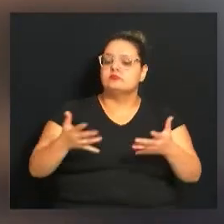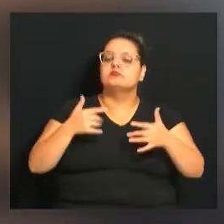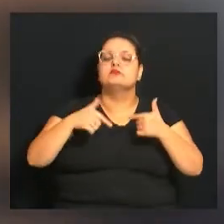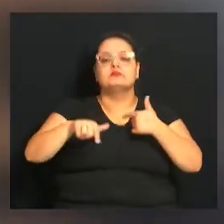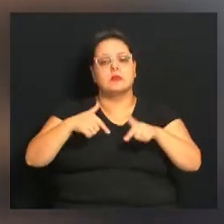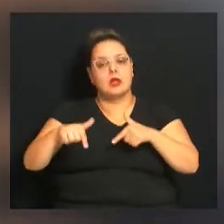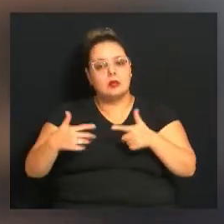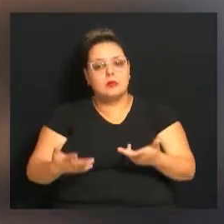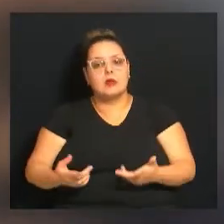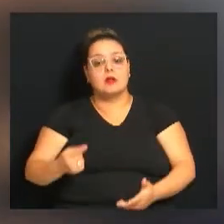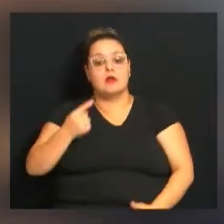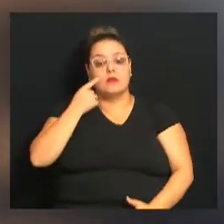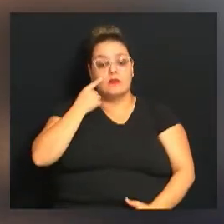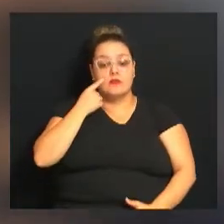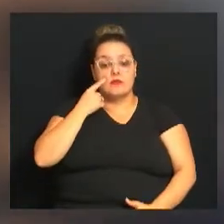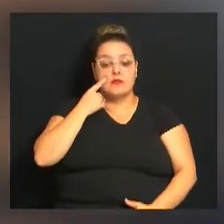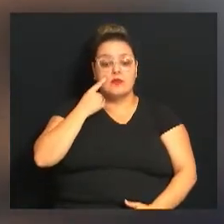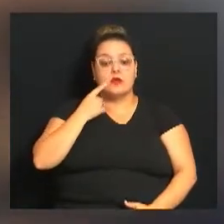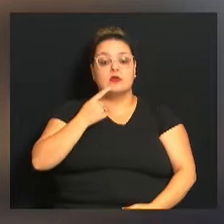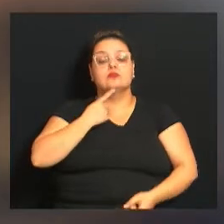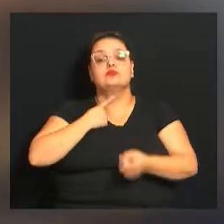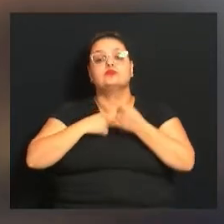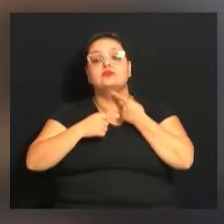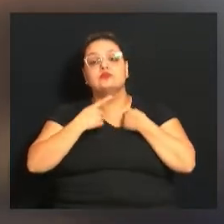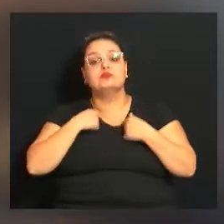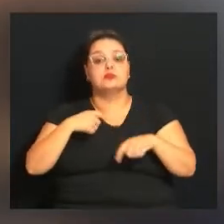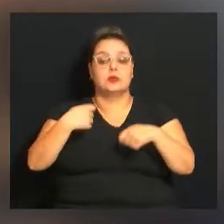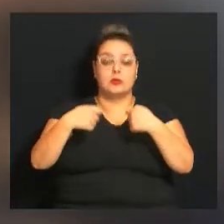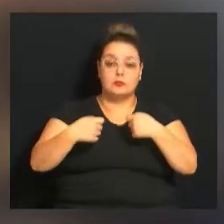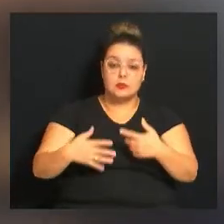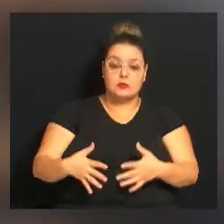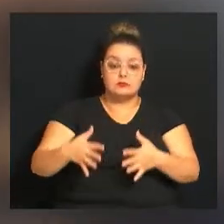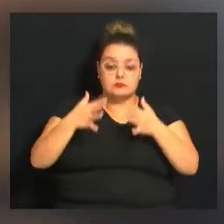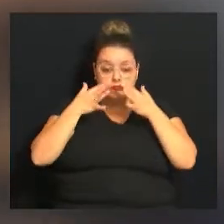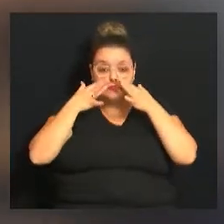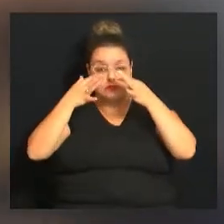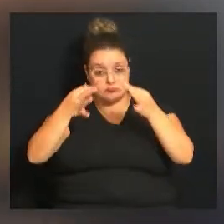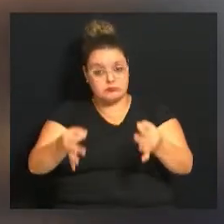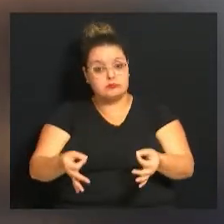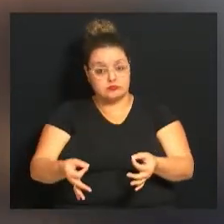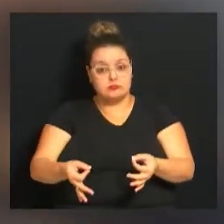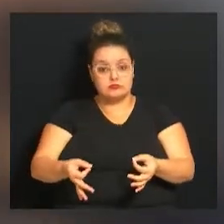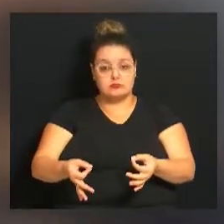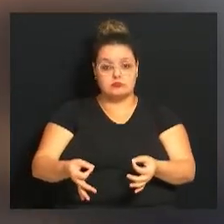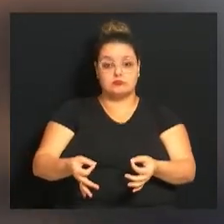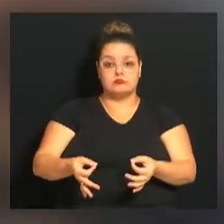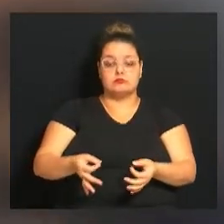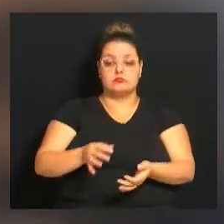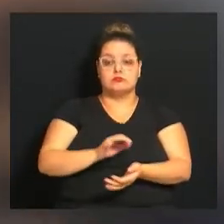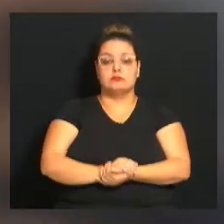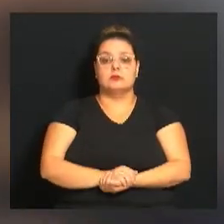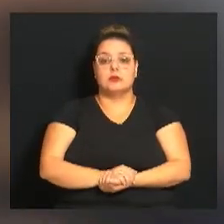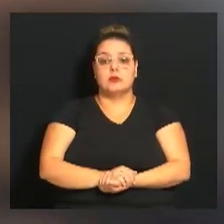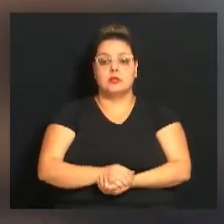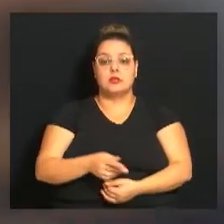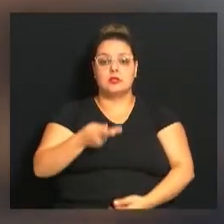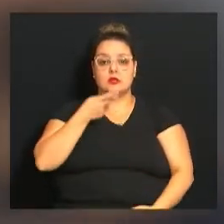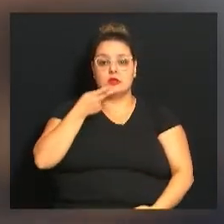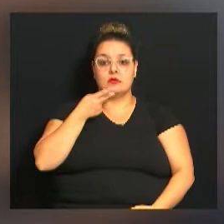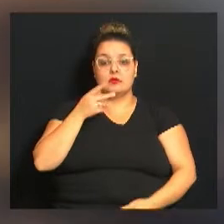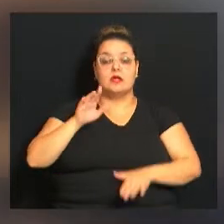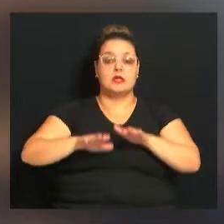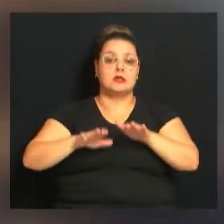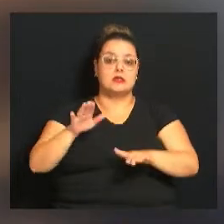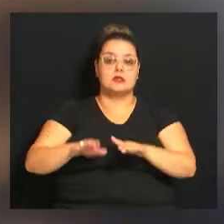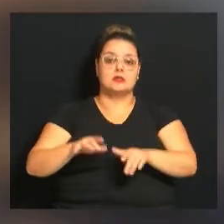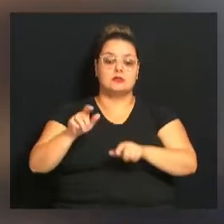vendo as necessidades e sempre atento a essas questões aí que a gente fala assim, às vezes muitas pessoas